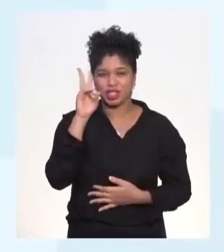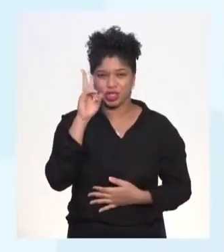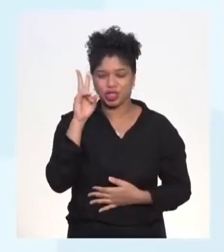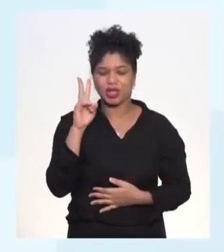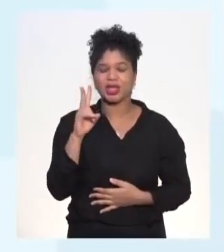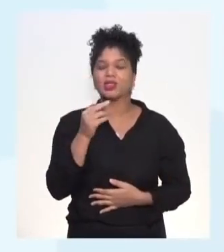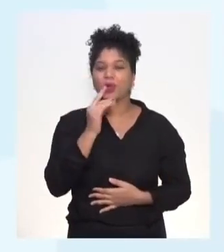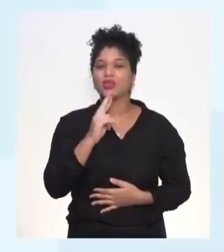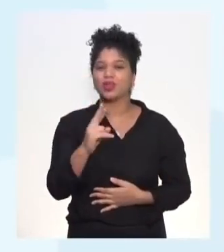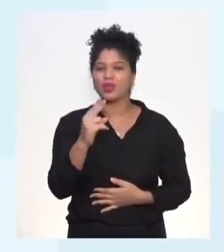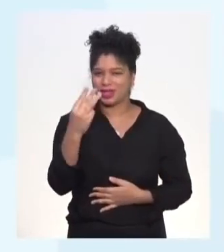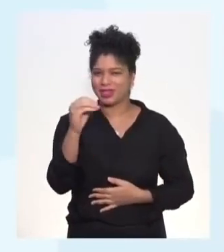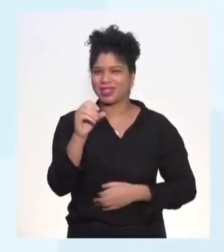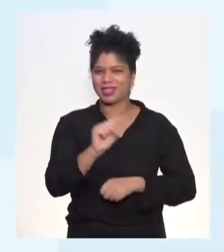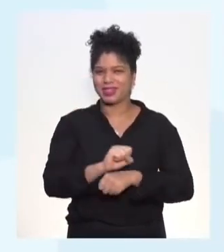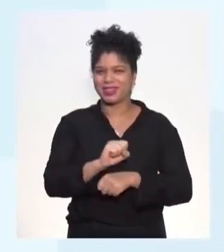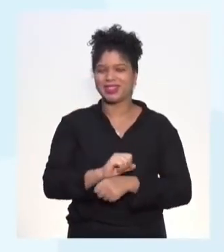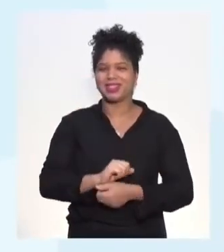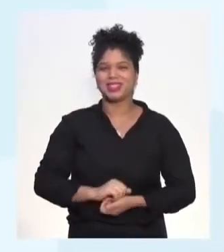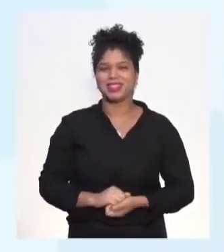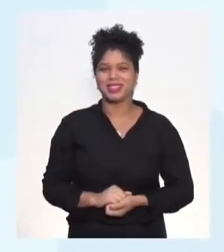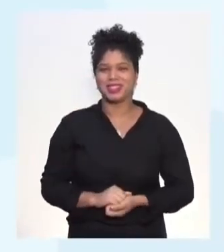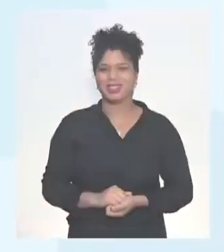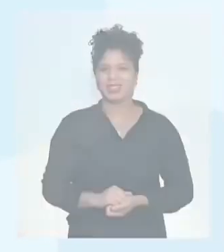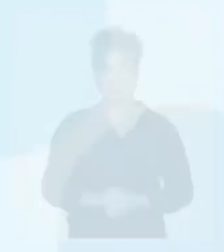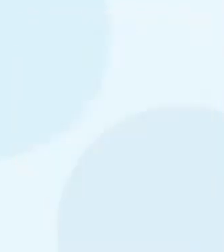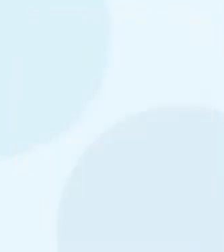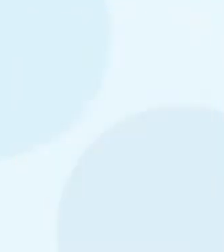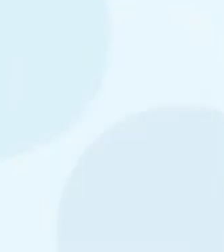30 segundos.